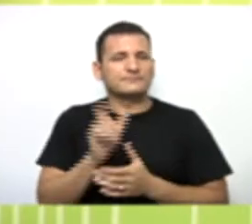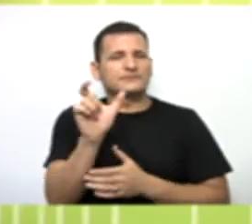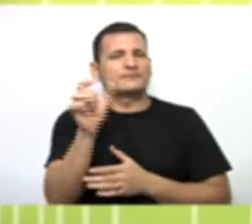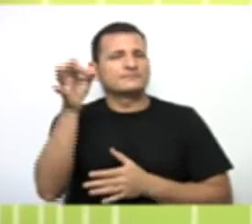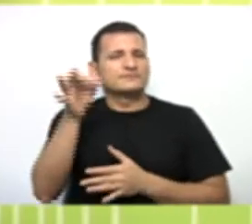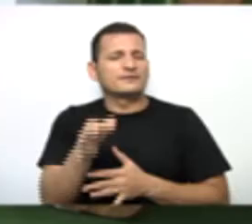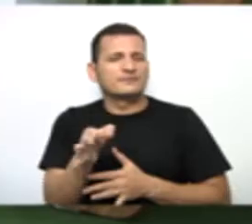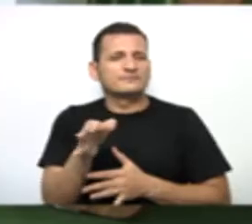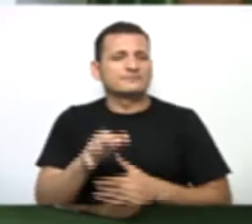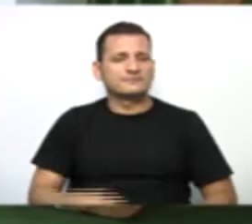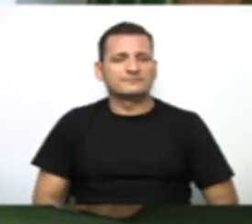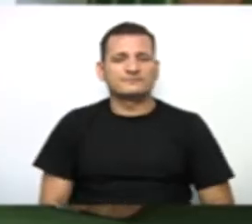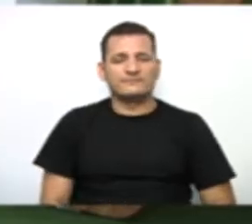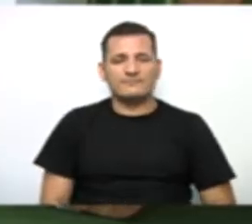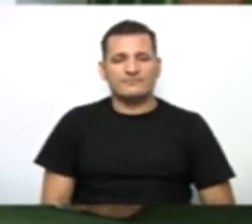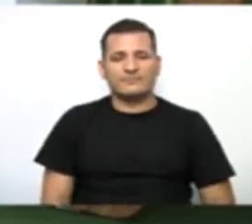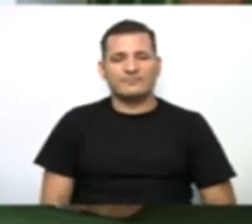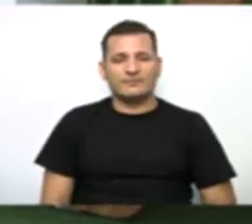Como é que é, professor?